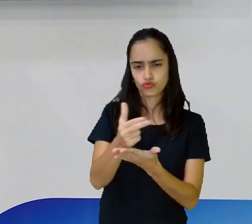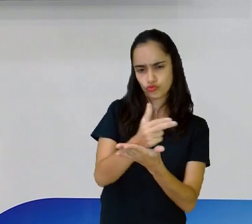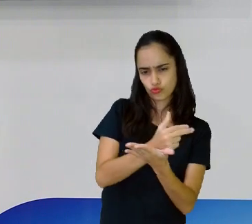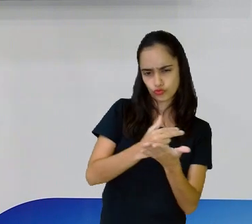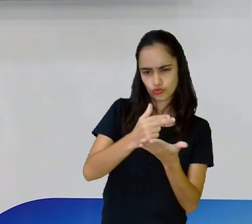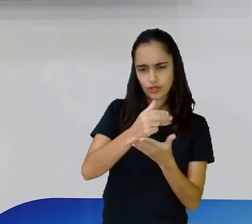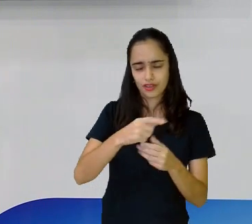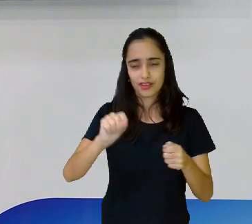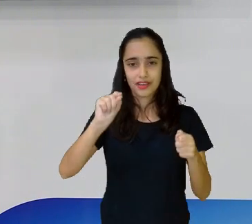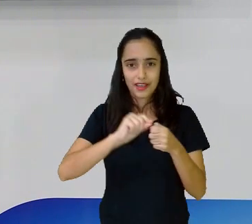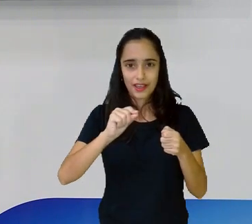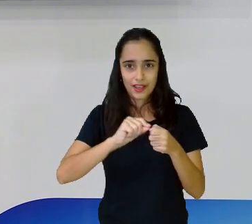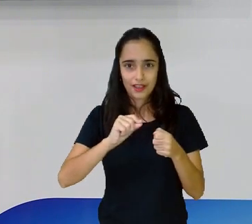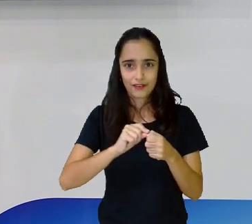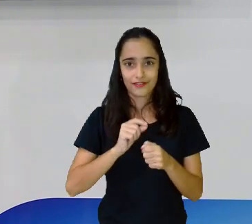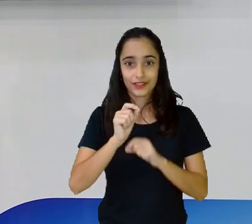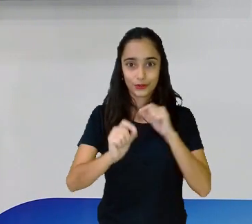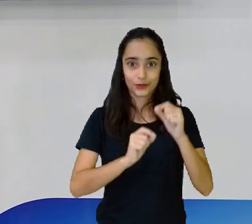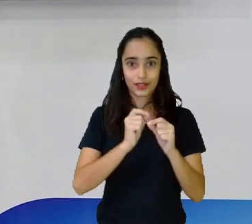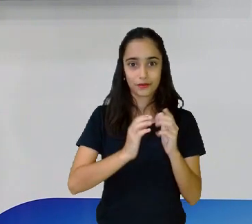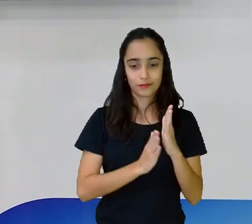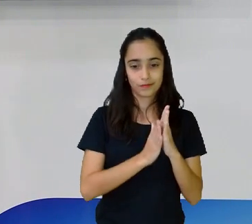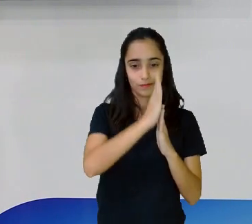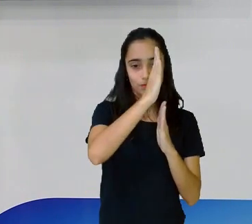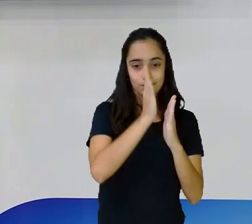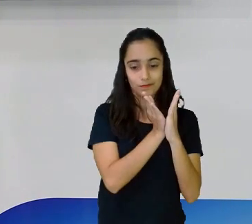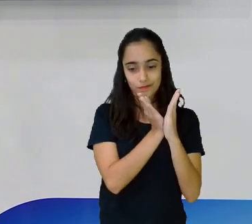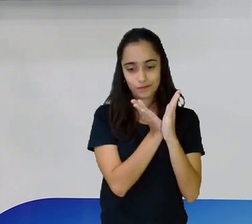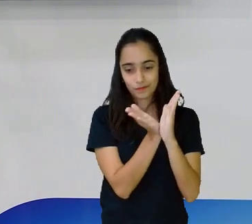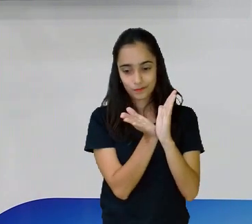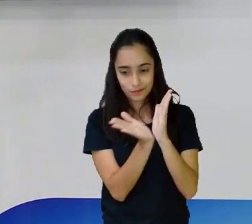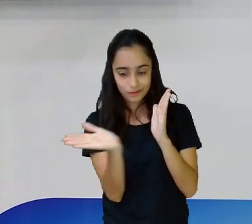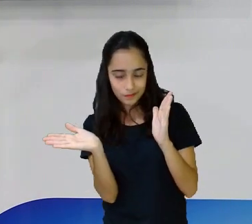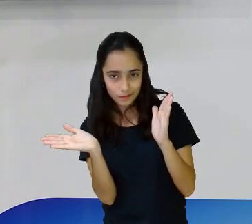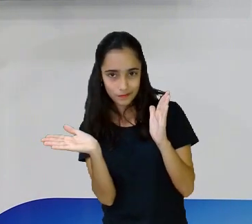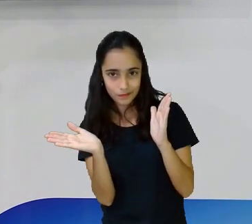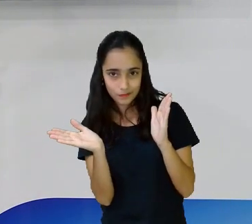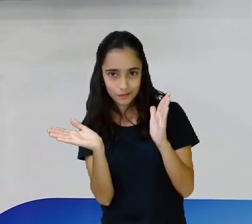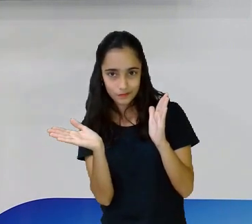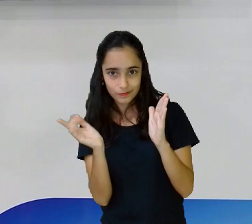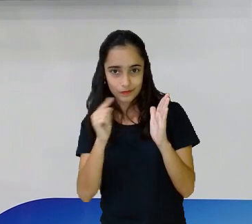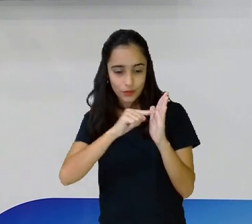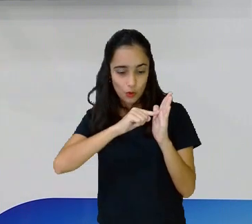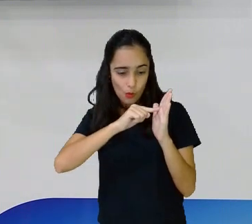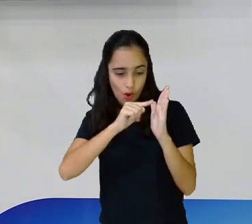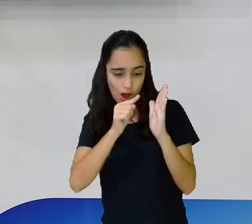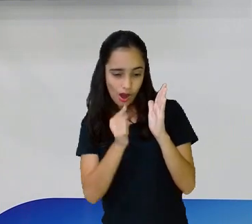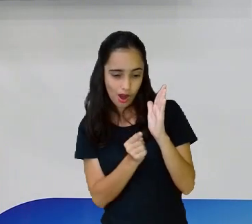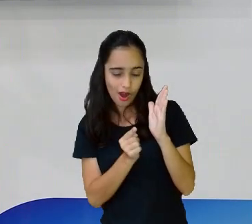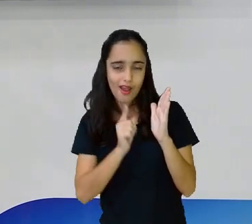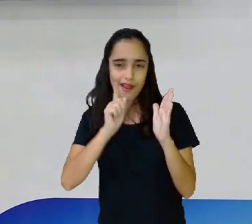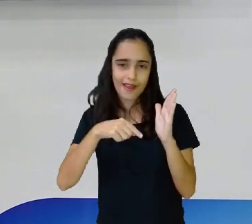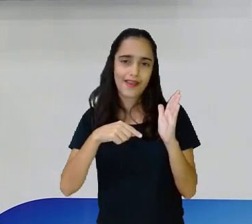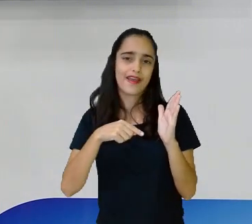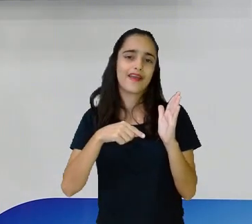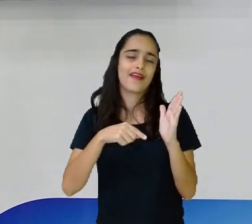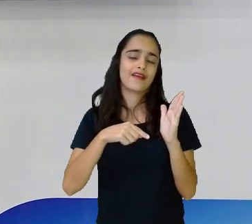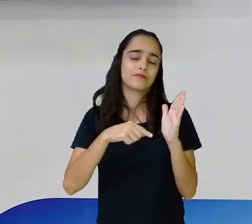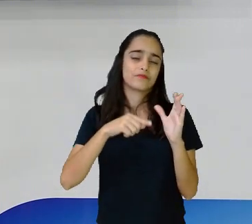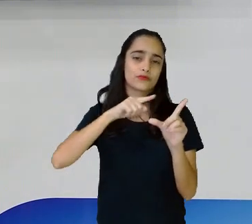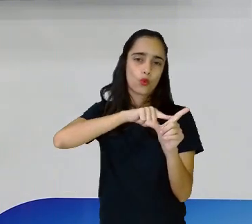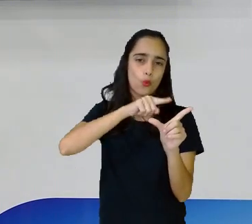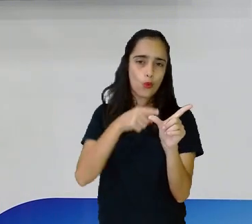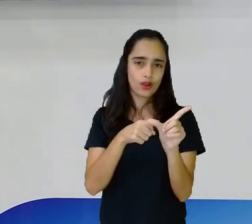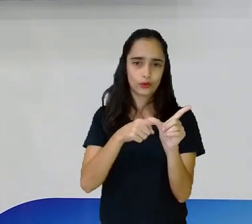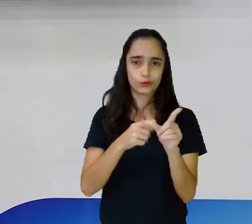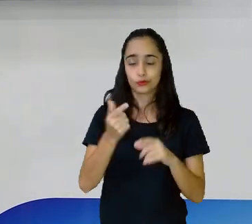esses semi-reta, mesmo a origem, elas não precisam, elas não têm